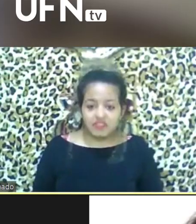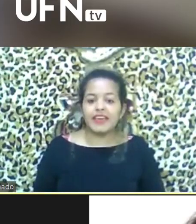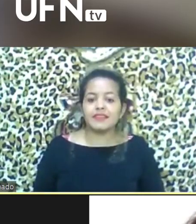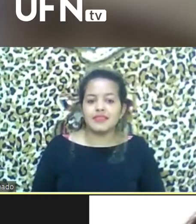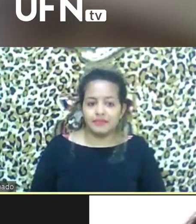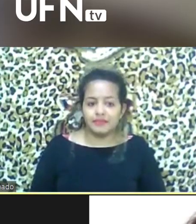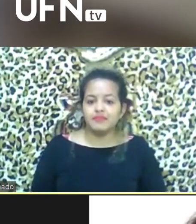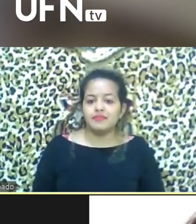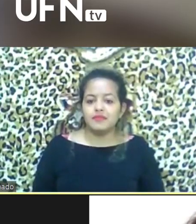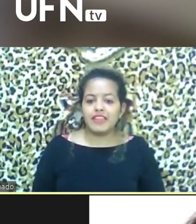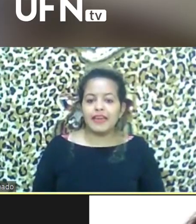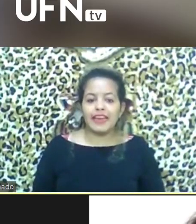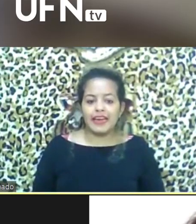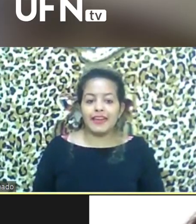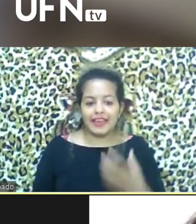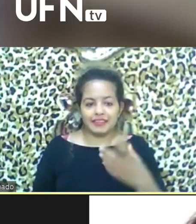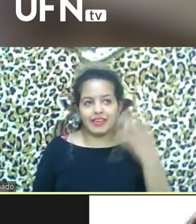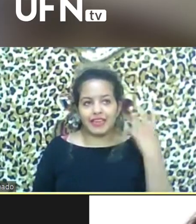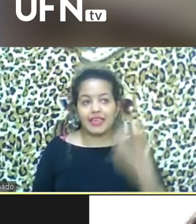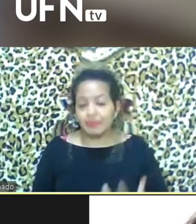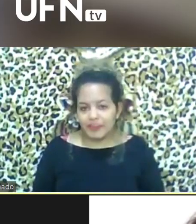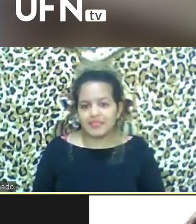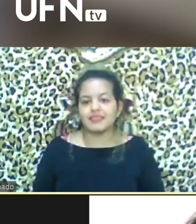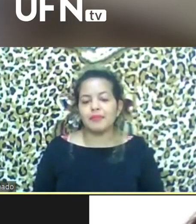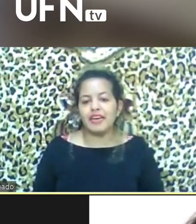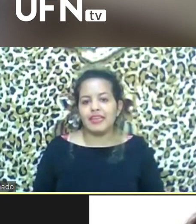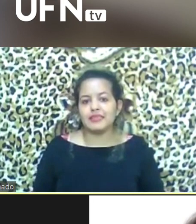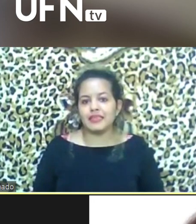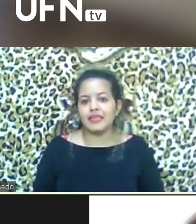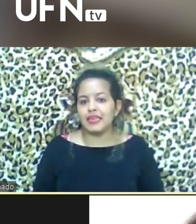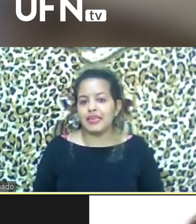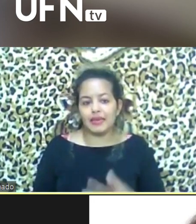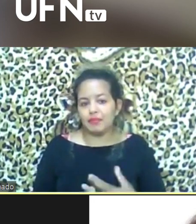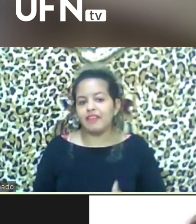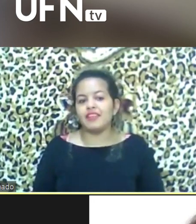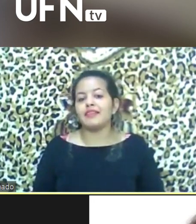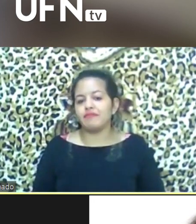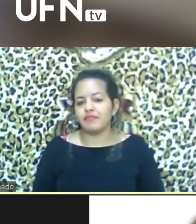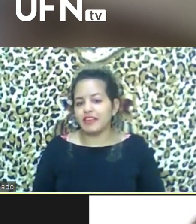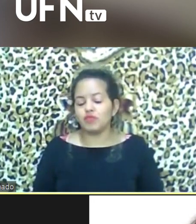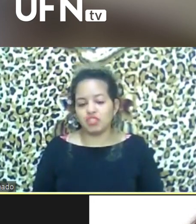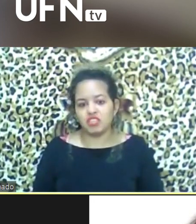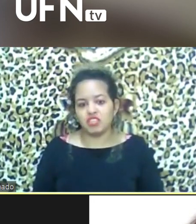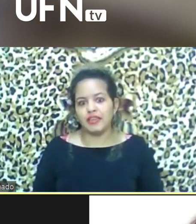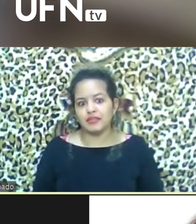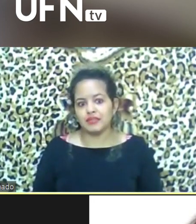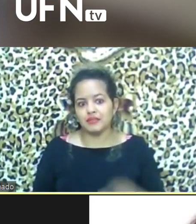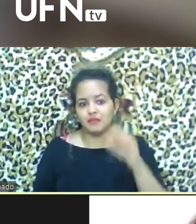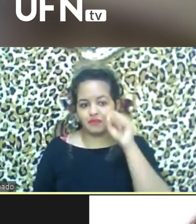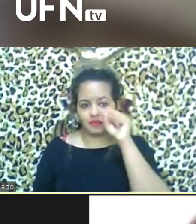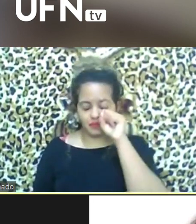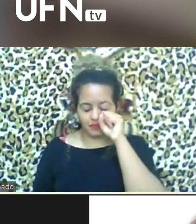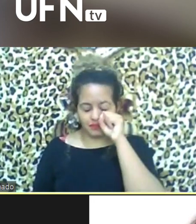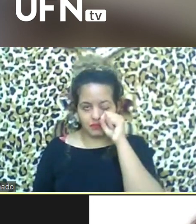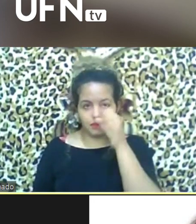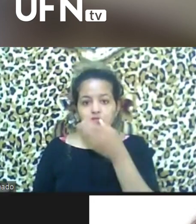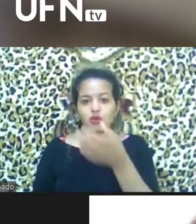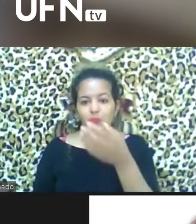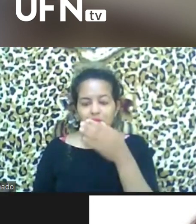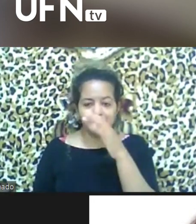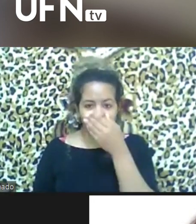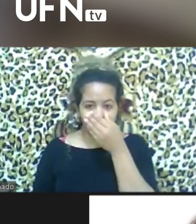a diferença. Aqui em Santa Maria, assim, e na minha vida, faz muita diferença.